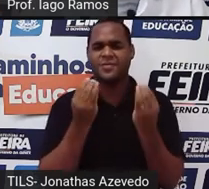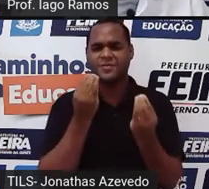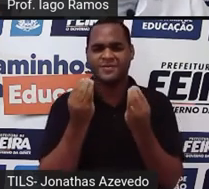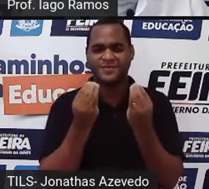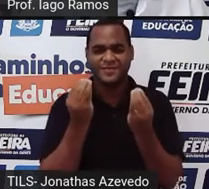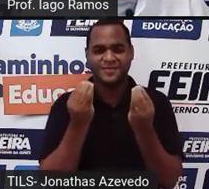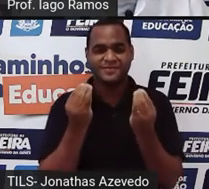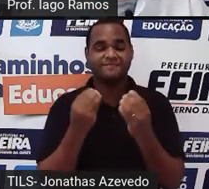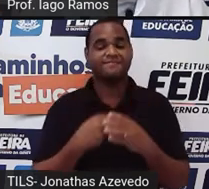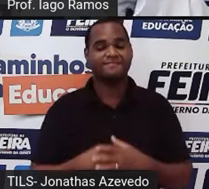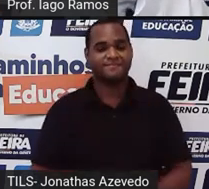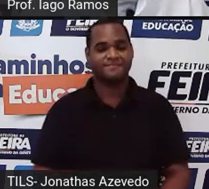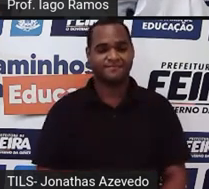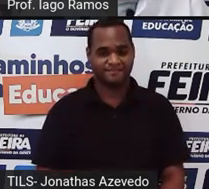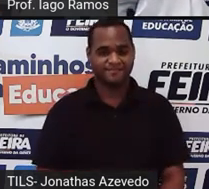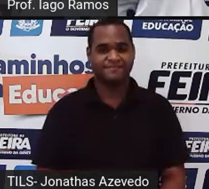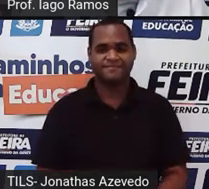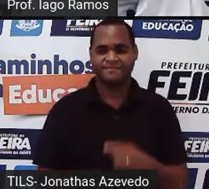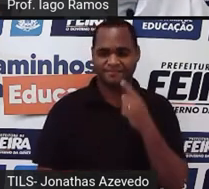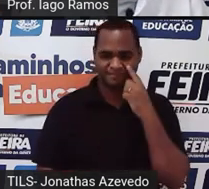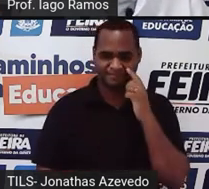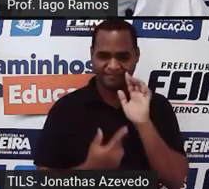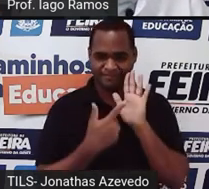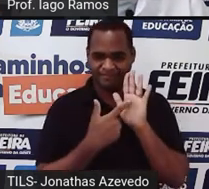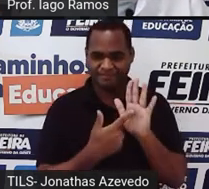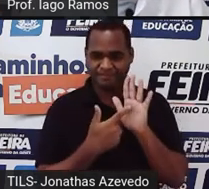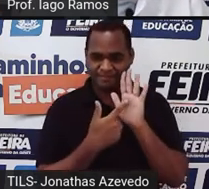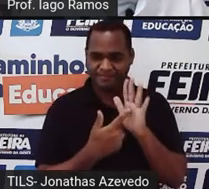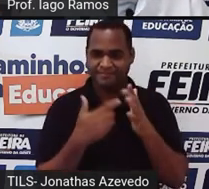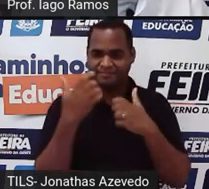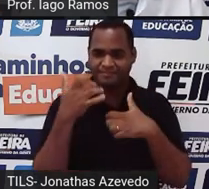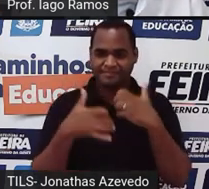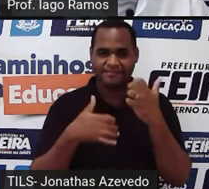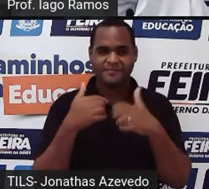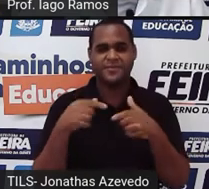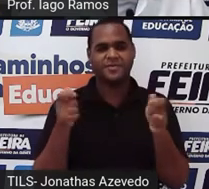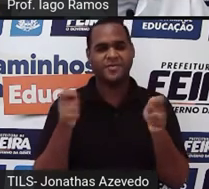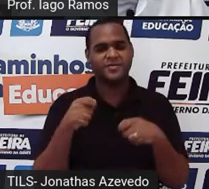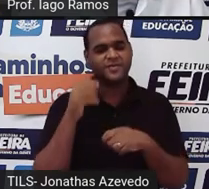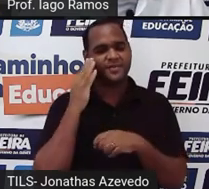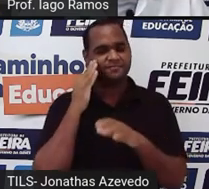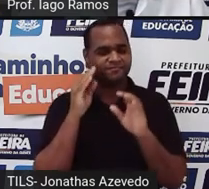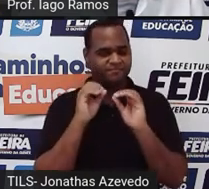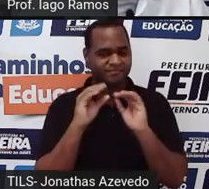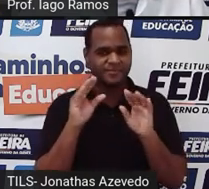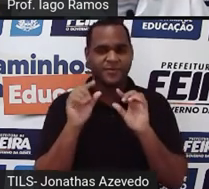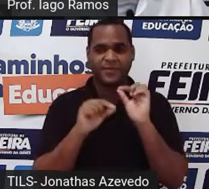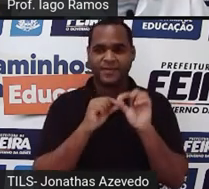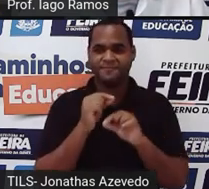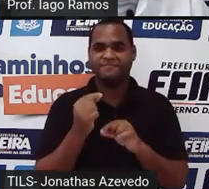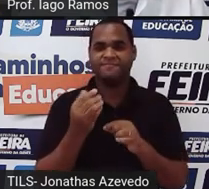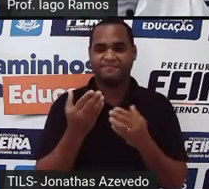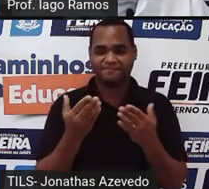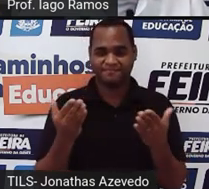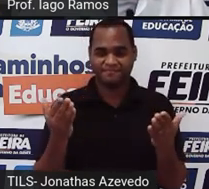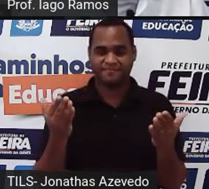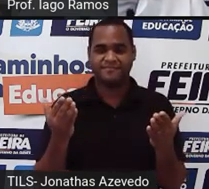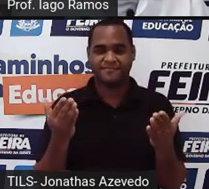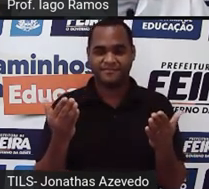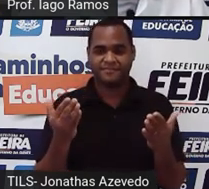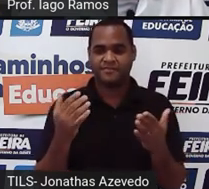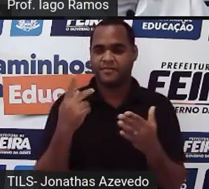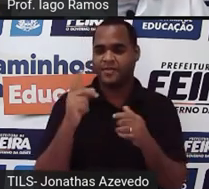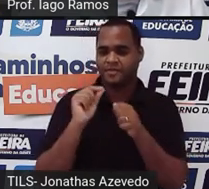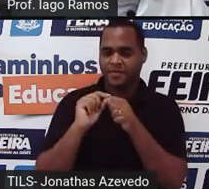faz isso, tá? Eu já vou te mostrar, certo? Para que você possa entender direitinho, olha só, vai ser